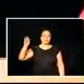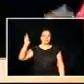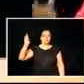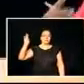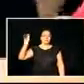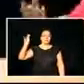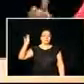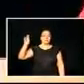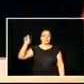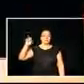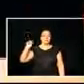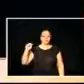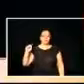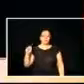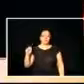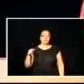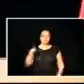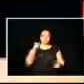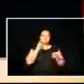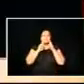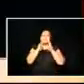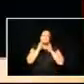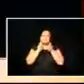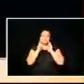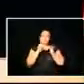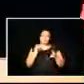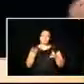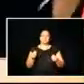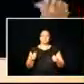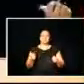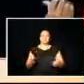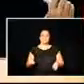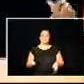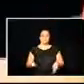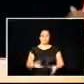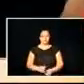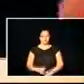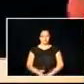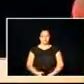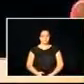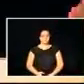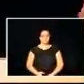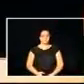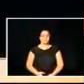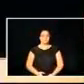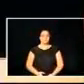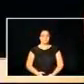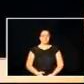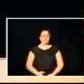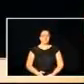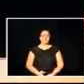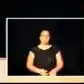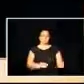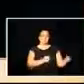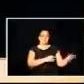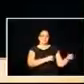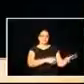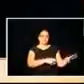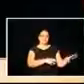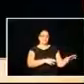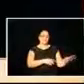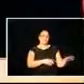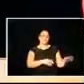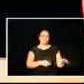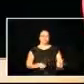patrimônio, a falta de ações nesse sentido. Então, de repente, estar na educação poderia estar lá na cultura ajudando a